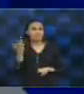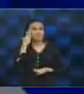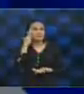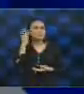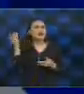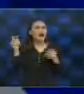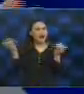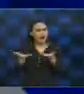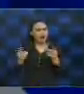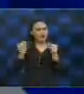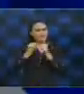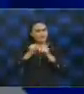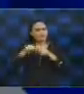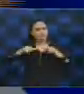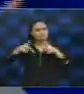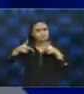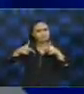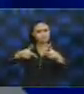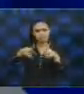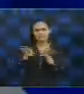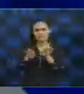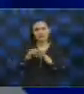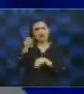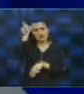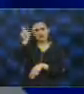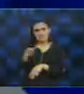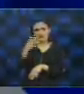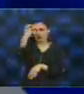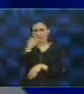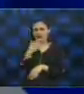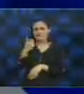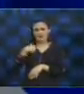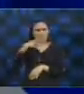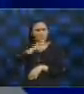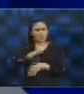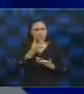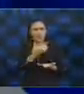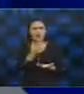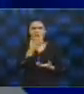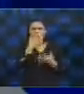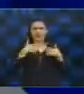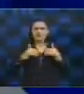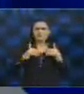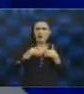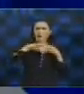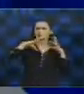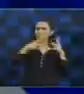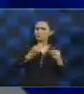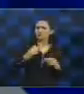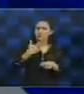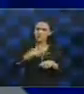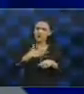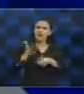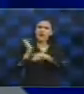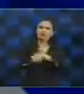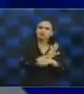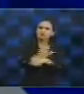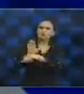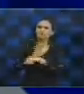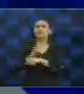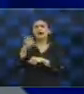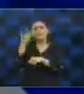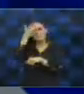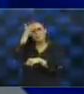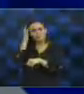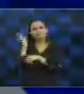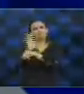mesmo trabalho. Espero que o candidato não se aborreça de eu ter amor pelos animais e de procurar atender também a necessidade desses amigos tão queridos.